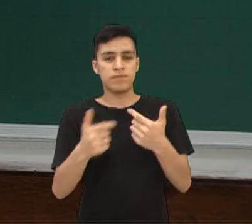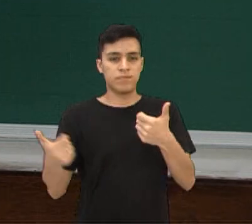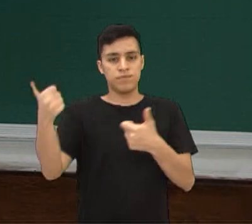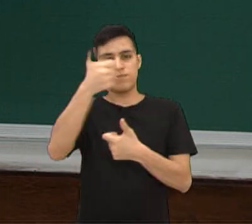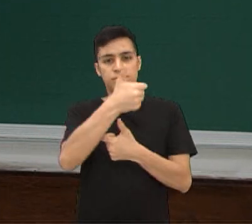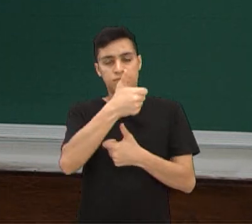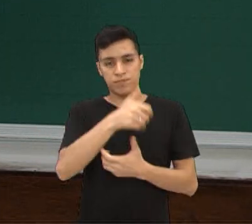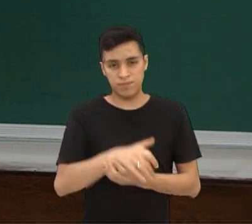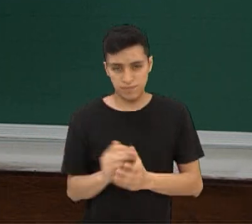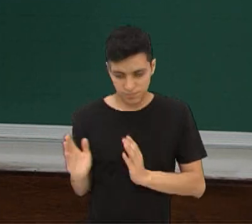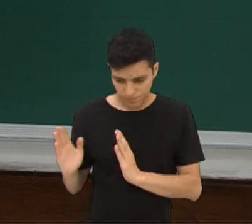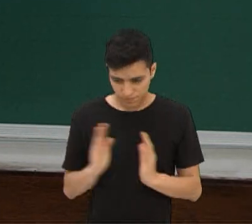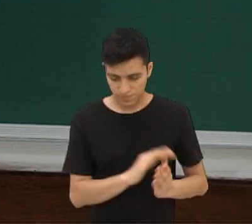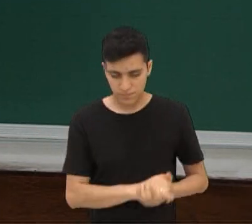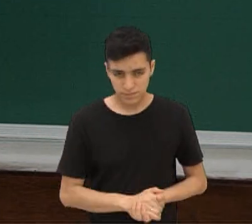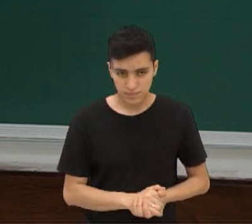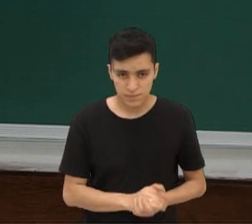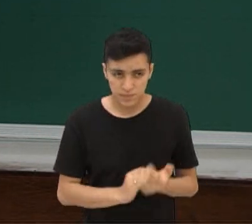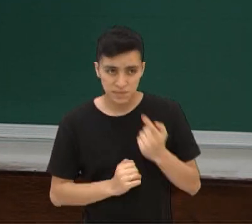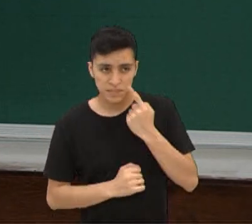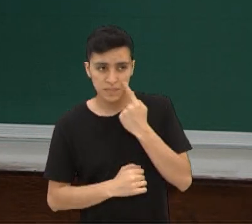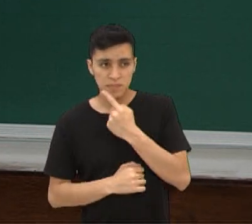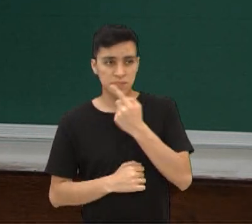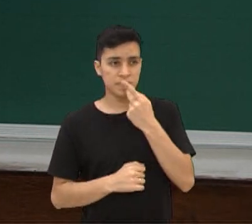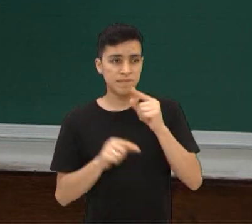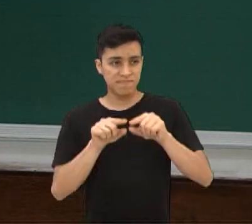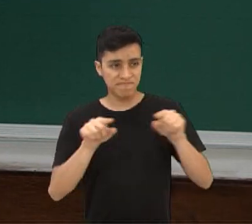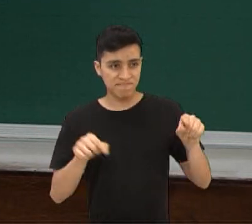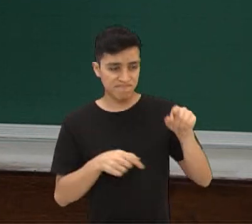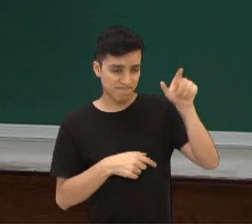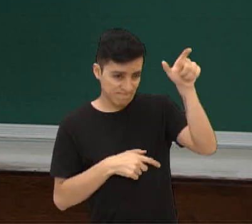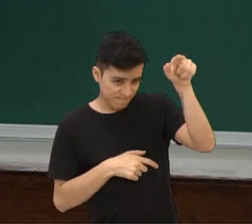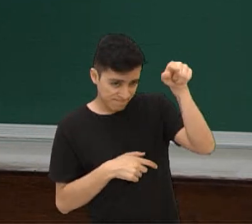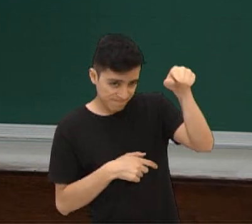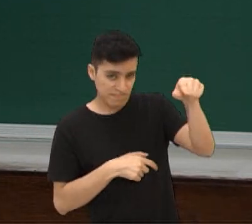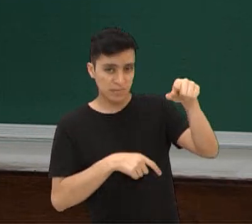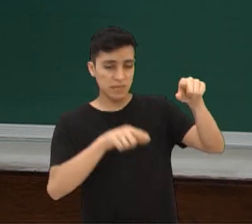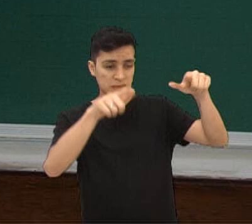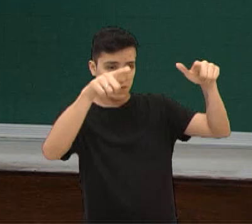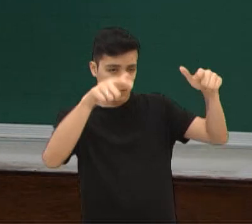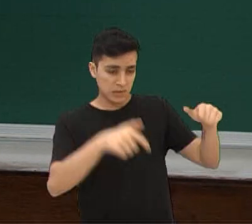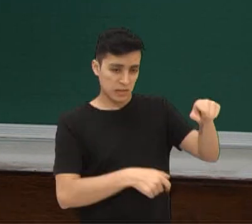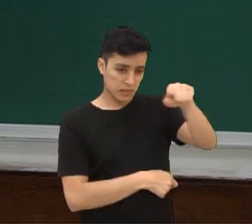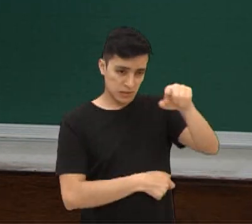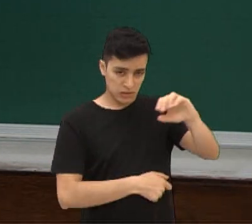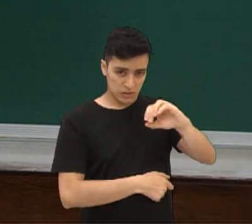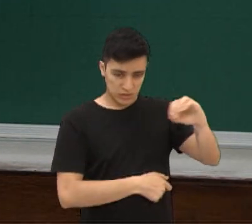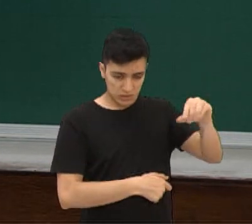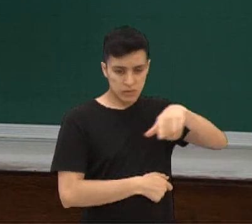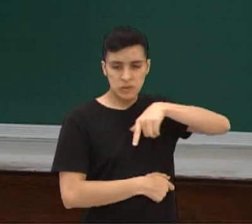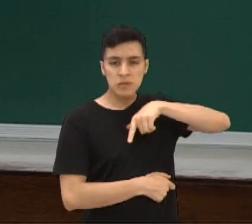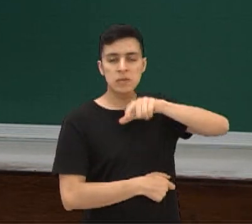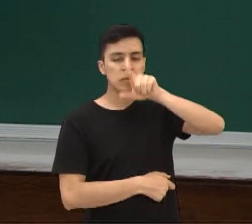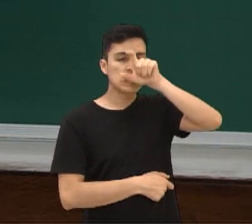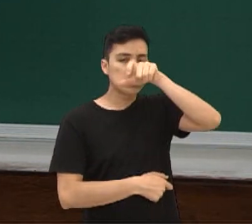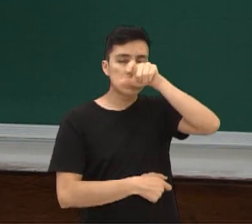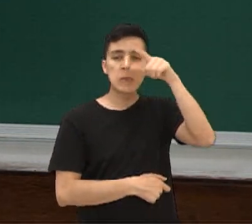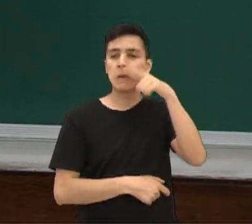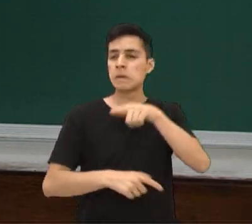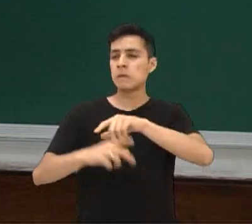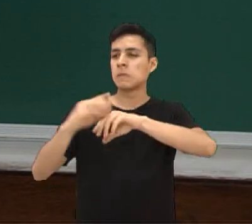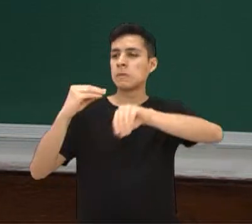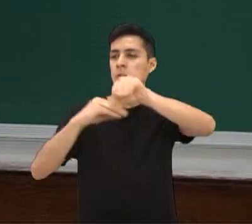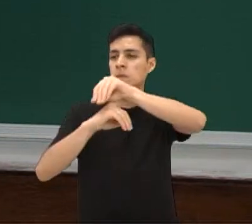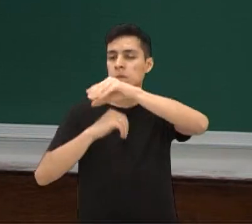parrot can talk to the people. No zoológico, tem um papagaio, pode falar com as pessoas. Novamente aqui vocês vão